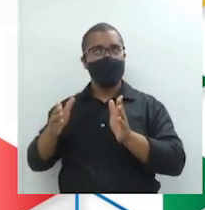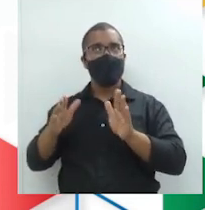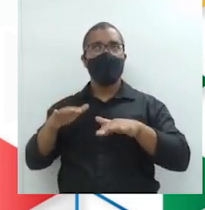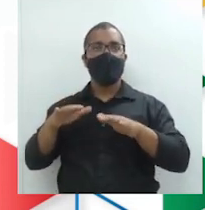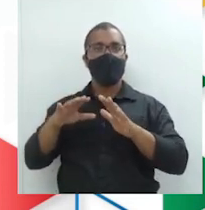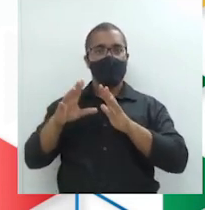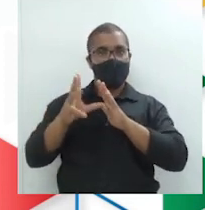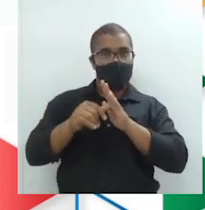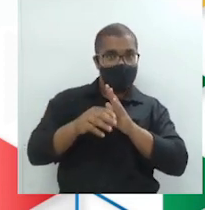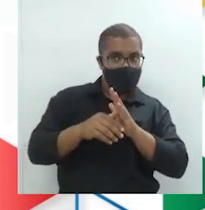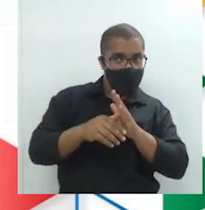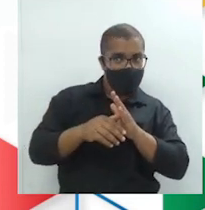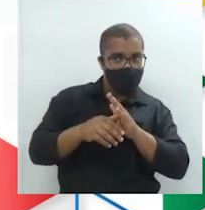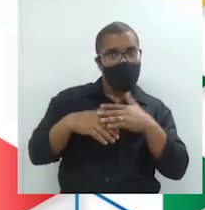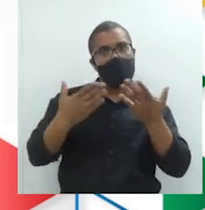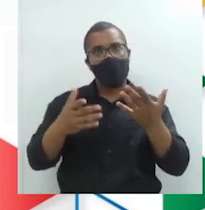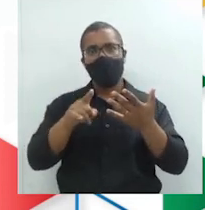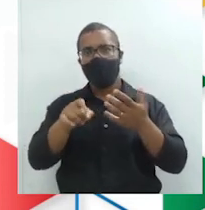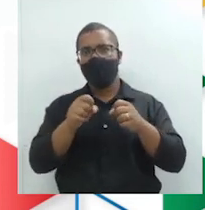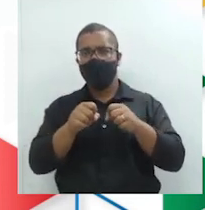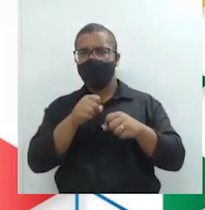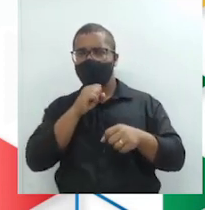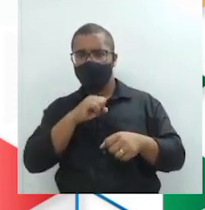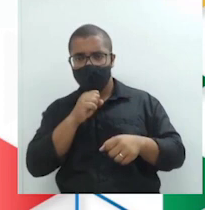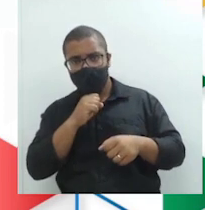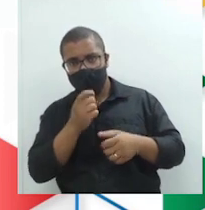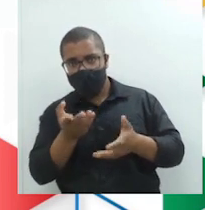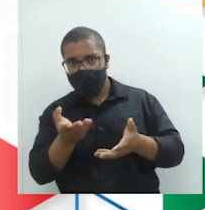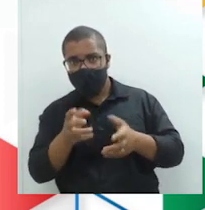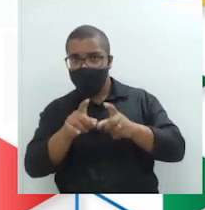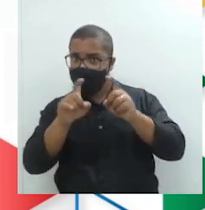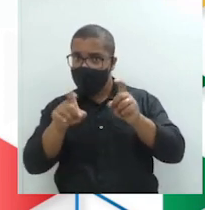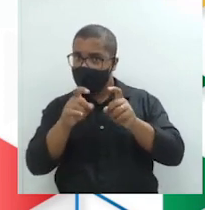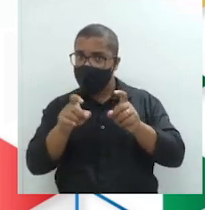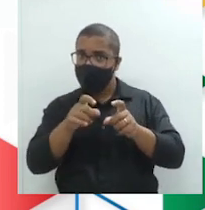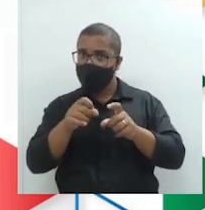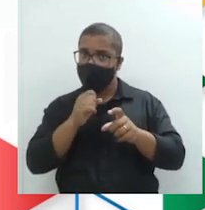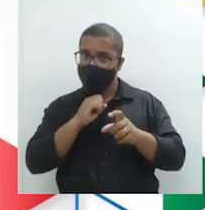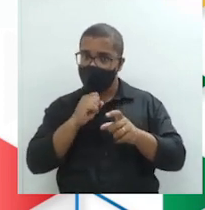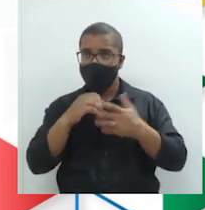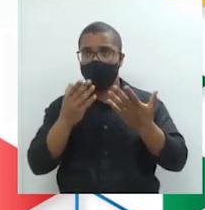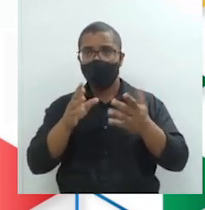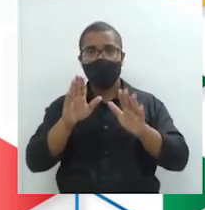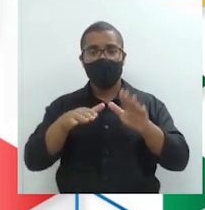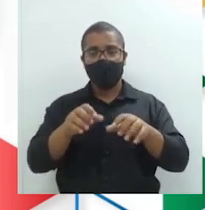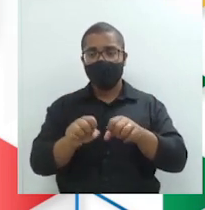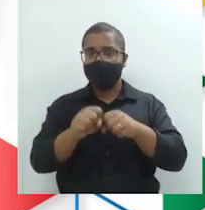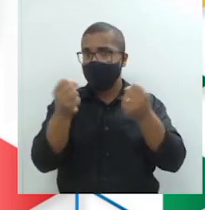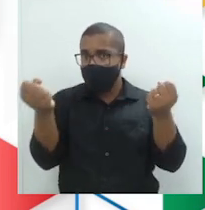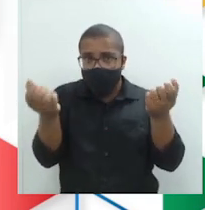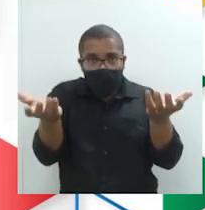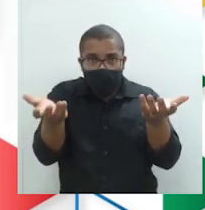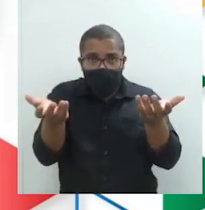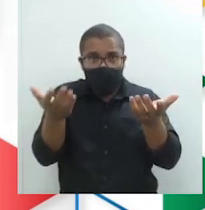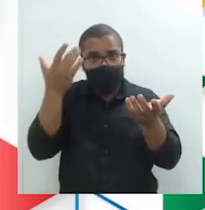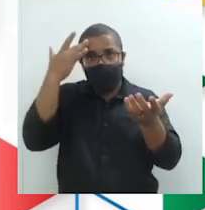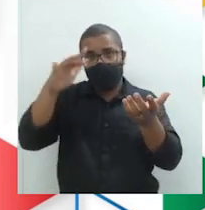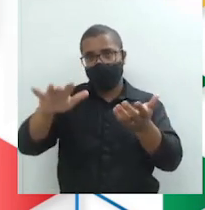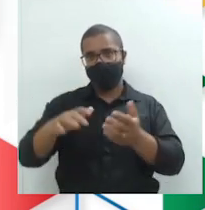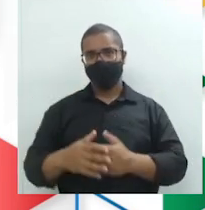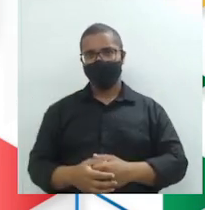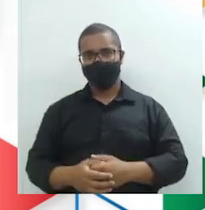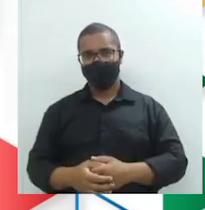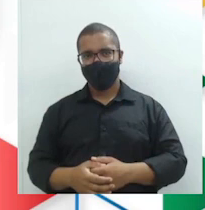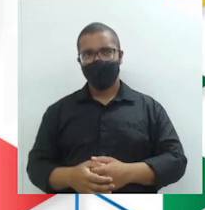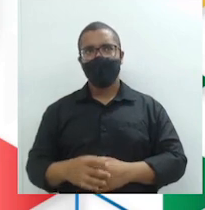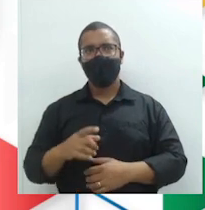roubado, ficou velho, obsoleto, ou não tem mais conserto, etc. Ninguém é